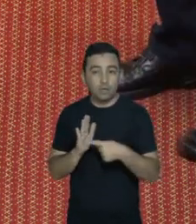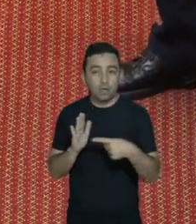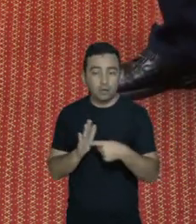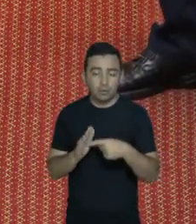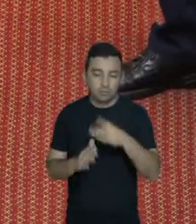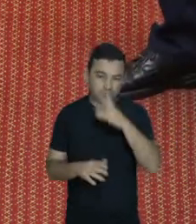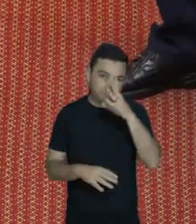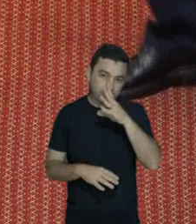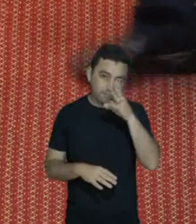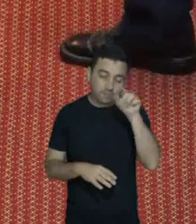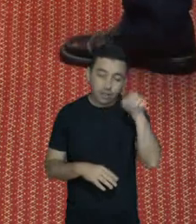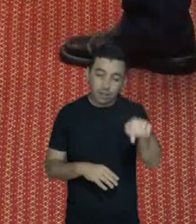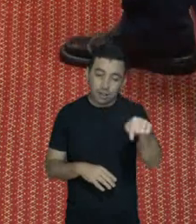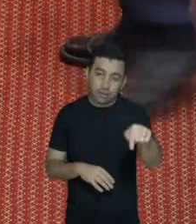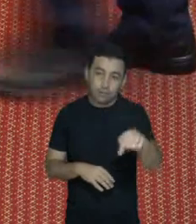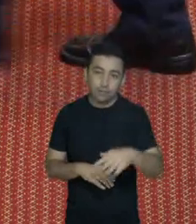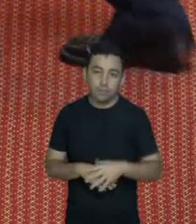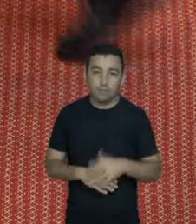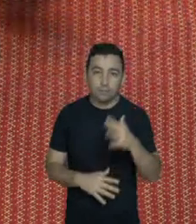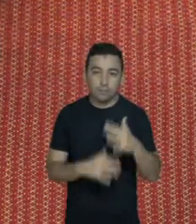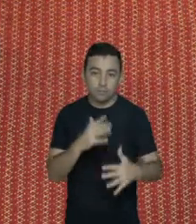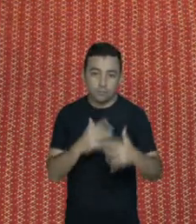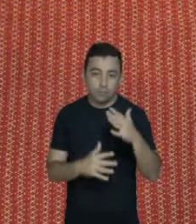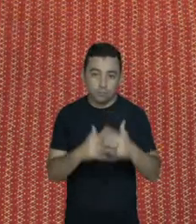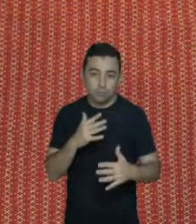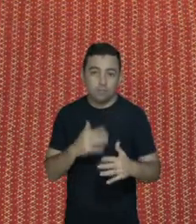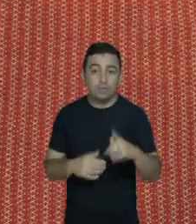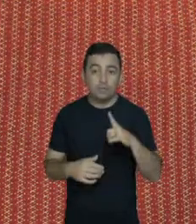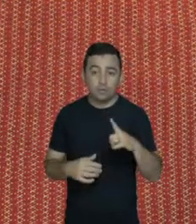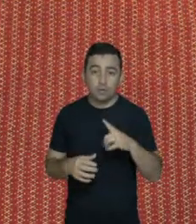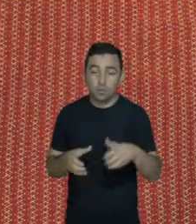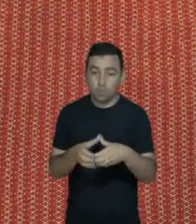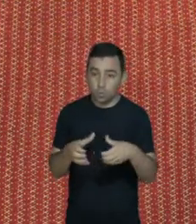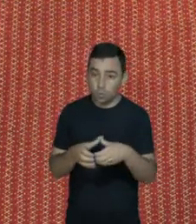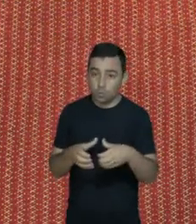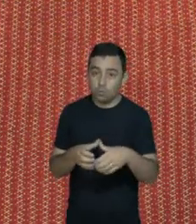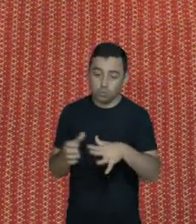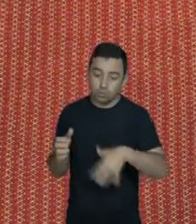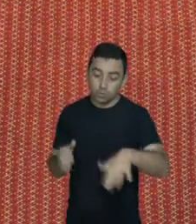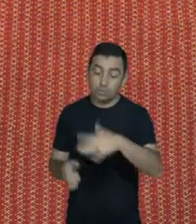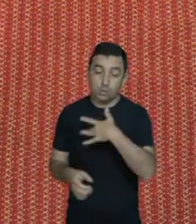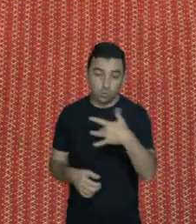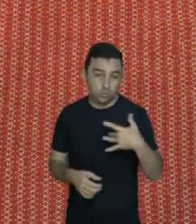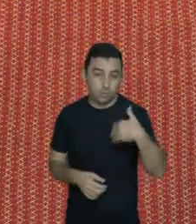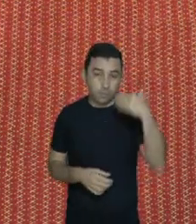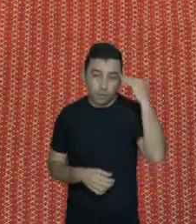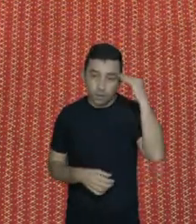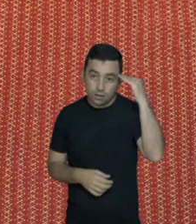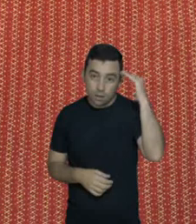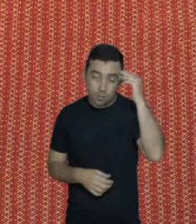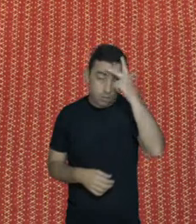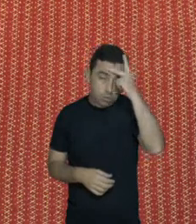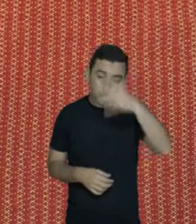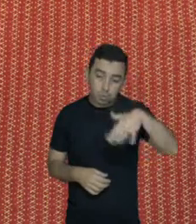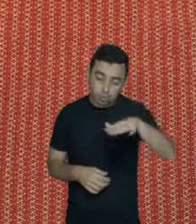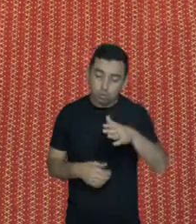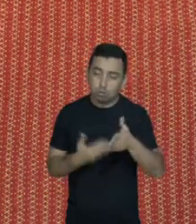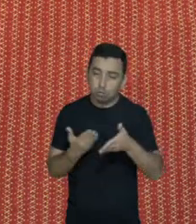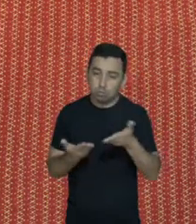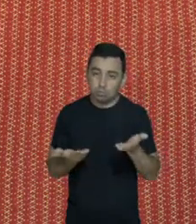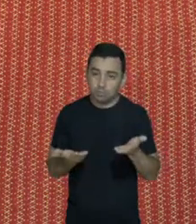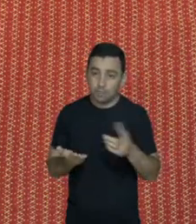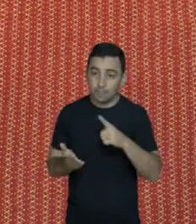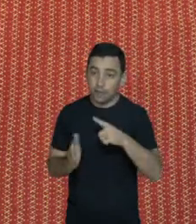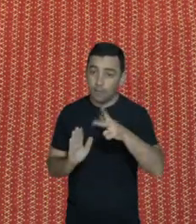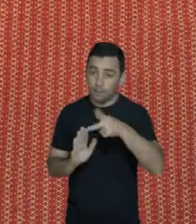nessa dinâmica. Há uma rede de saúde mental extremamente complexa para atendimento desses casos. Há uma portaria